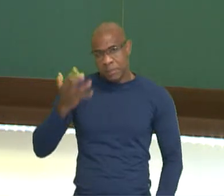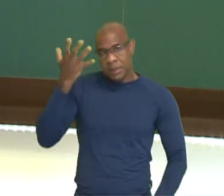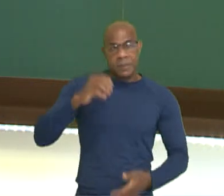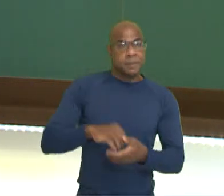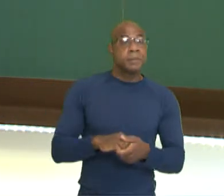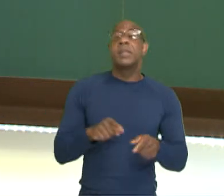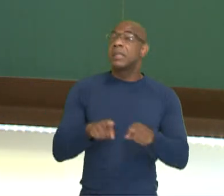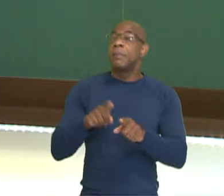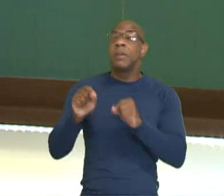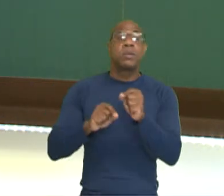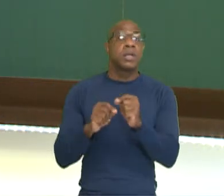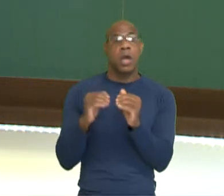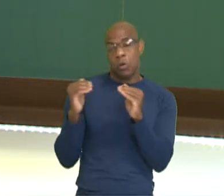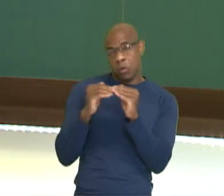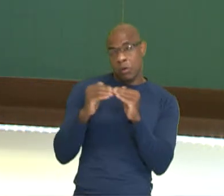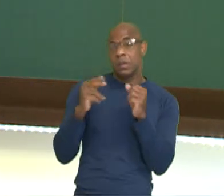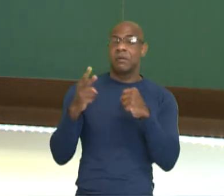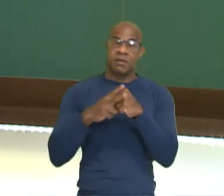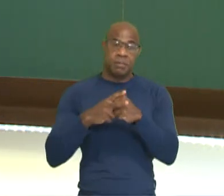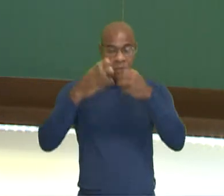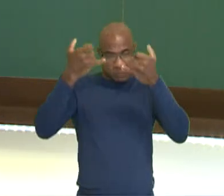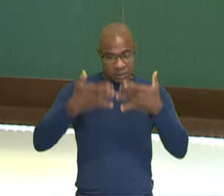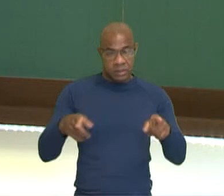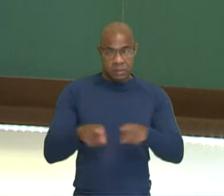concordância verbal, ok?